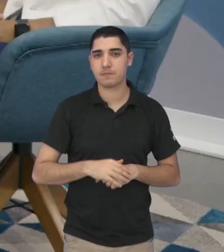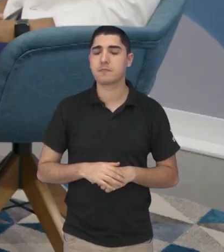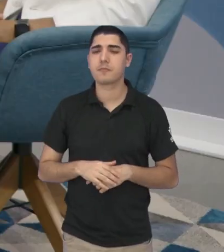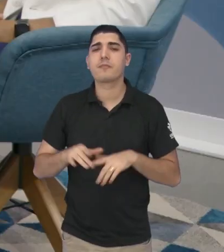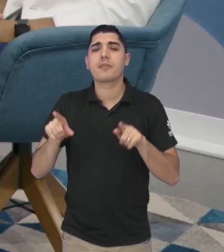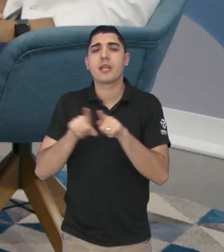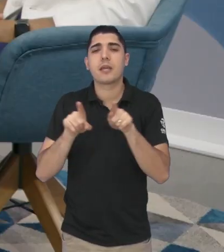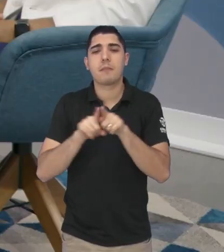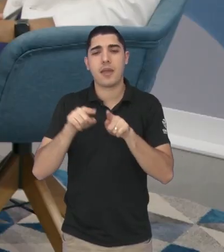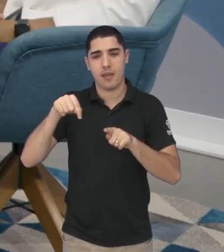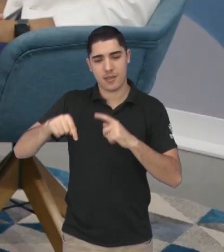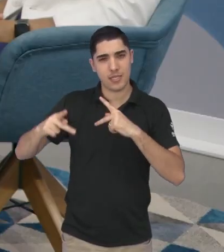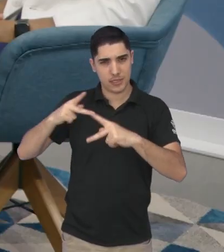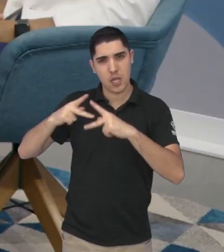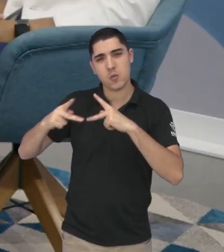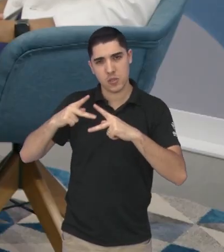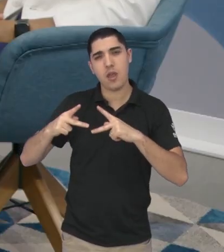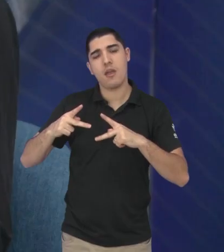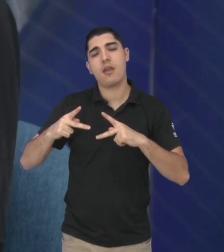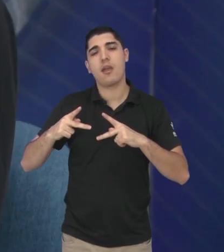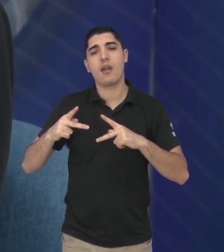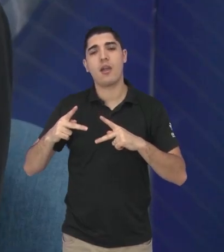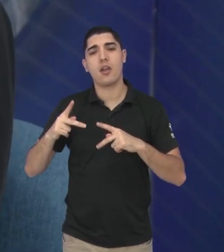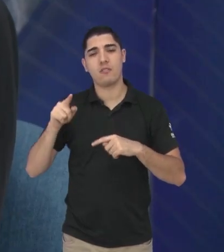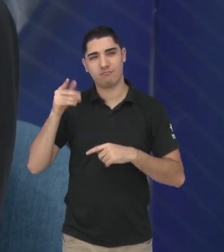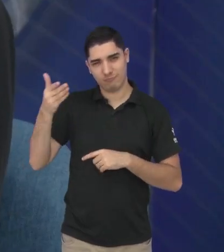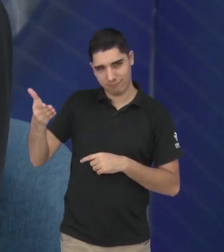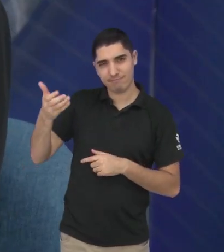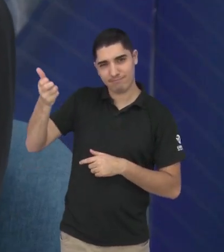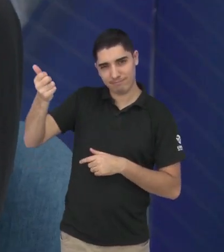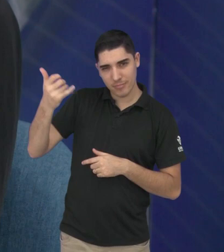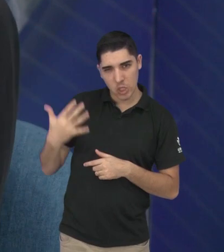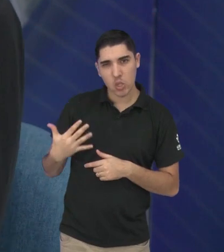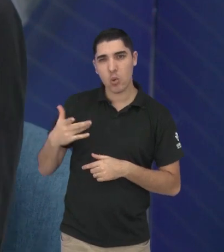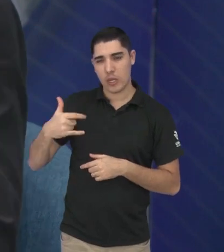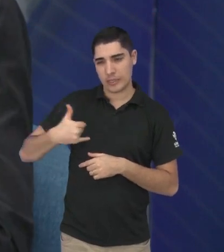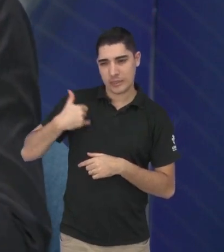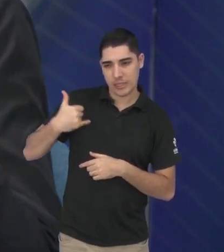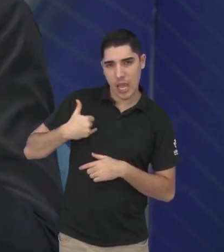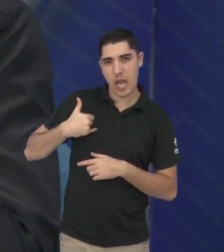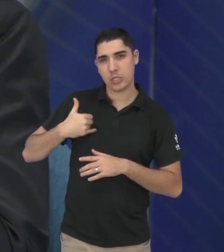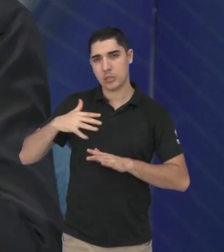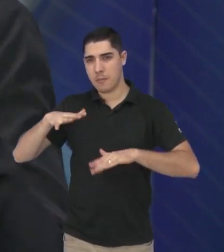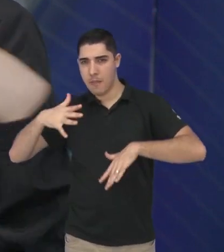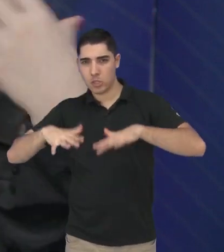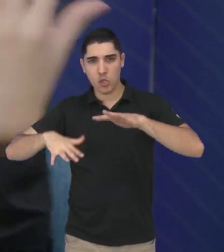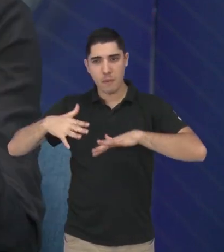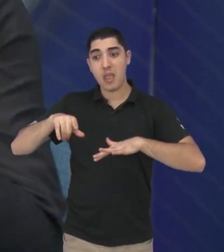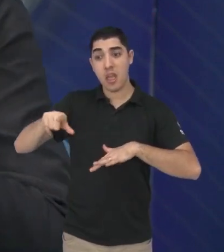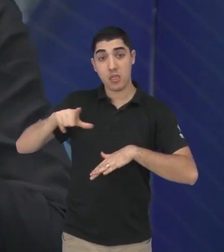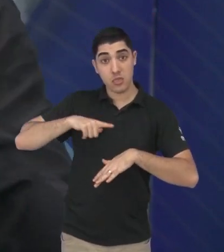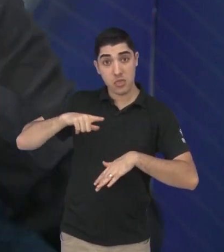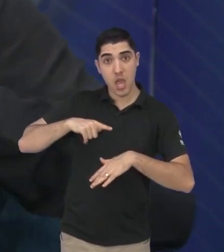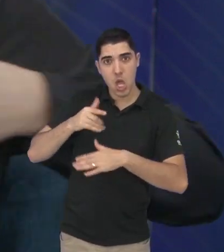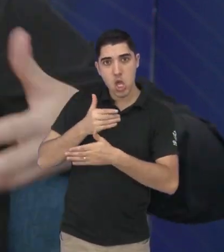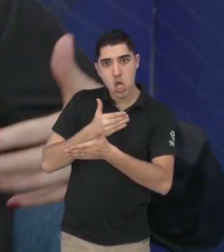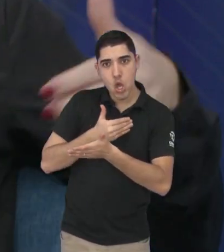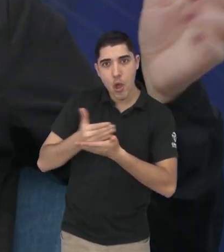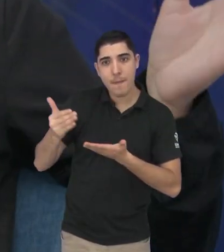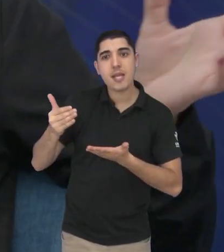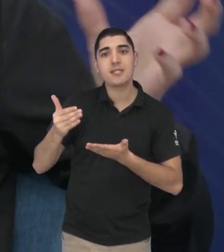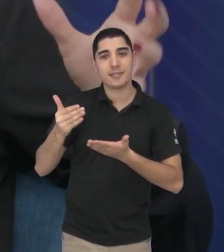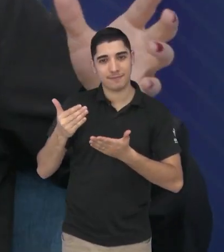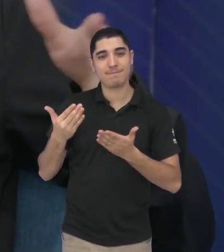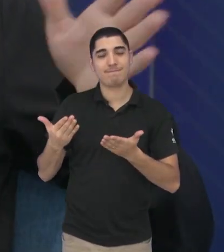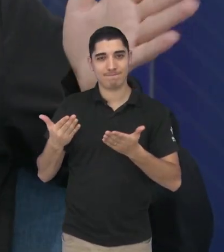E a nossa realidade aqui de São José dos Campos, você falou dessa faixa etária que tem essa oferta, né? Geralmente